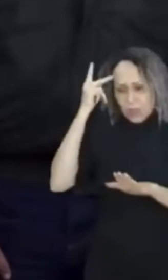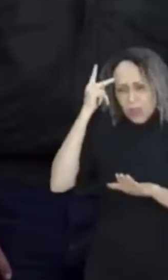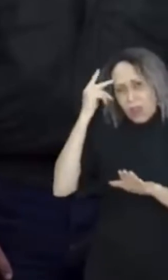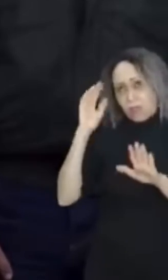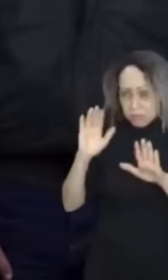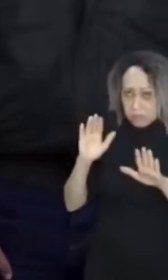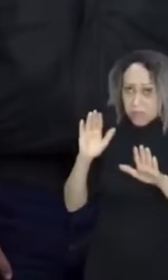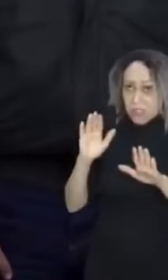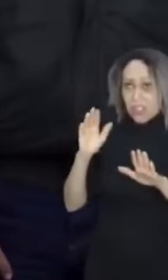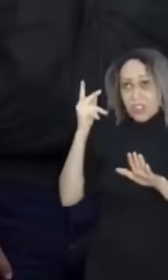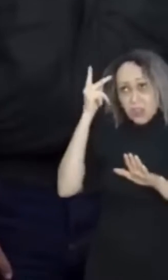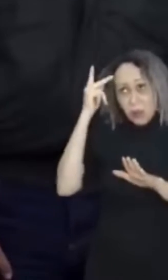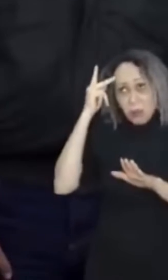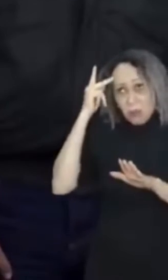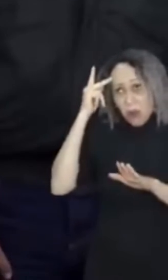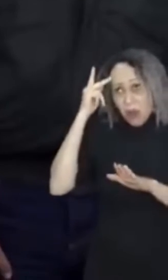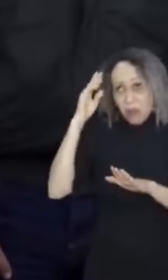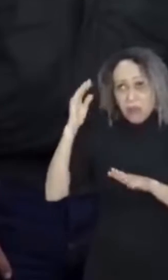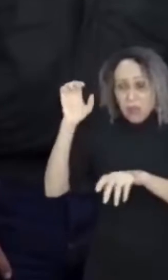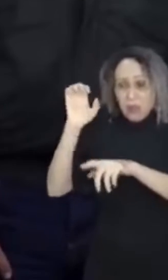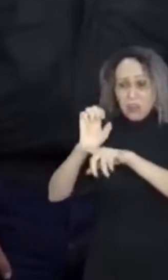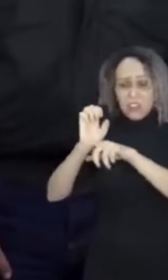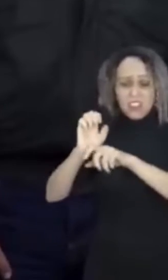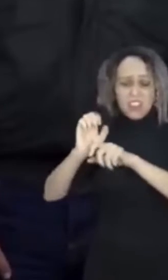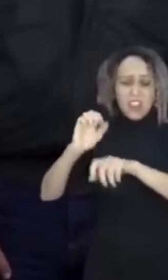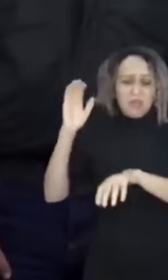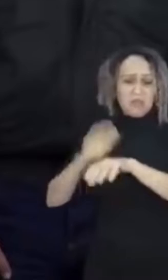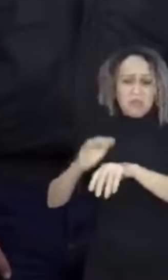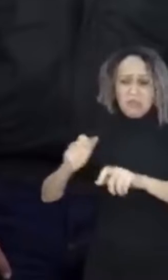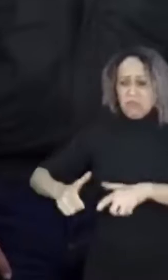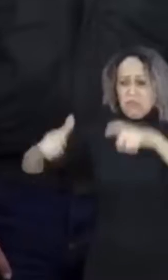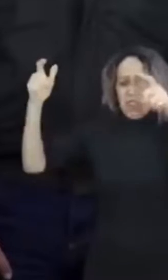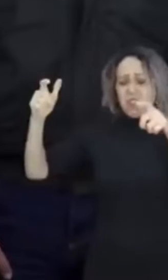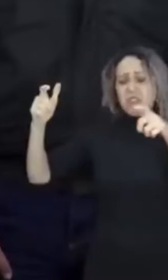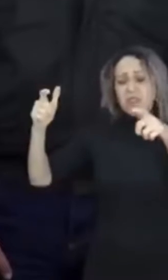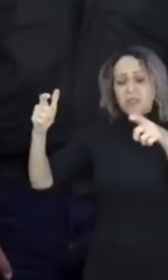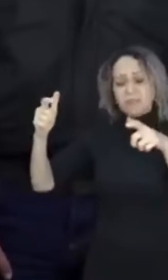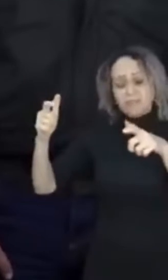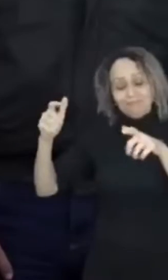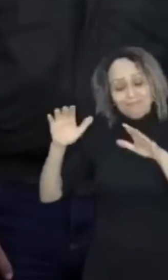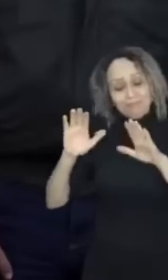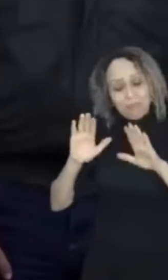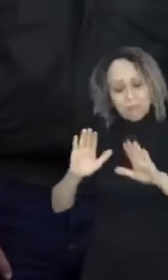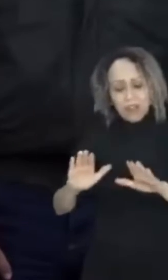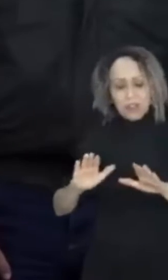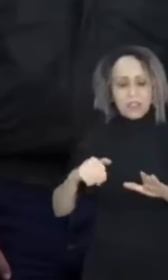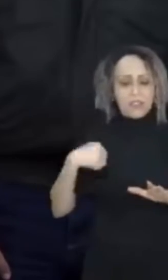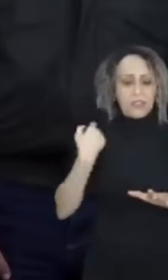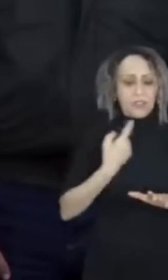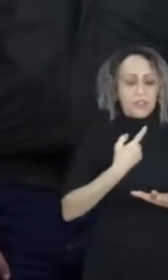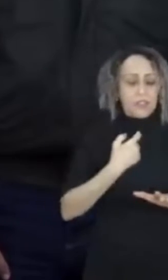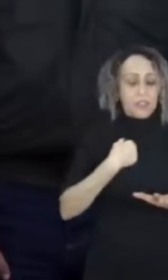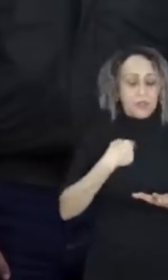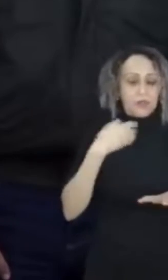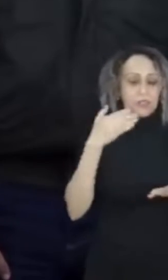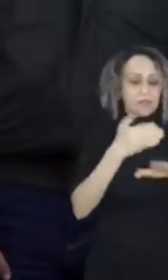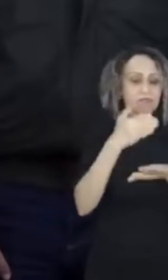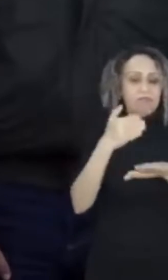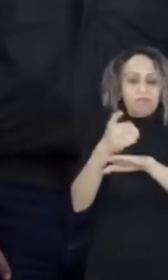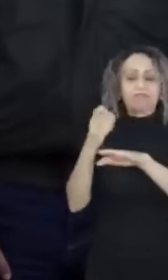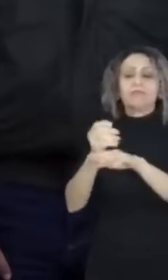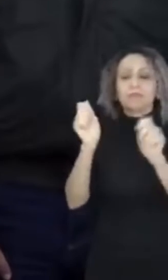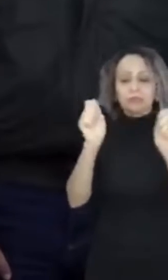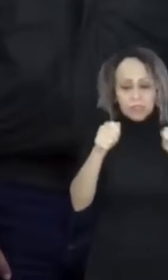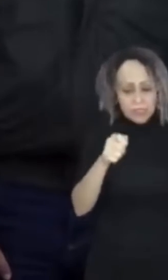a viajar, porque eu pretendo passar em todos os estados que tem segundo turno nessa campanha, e a gente vai